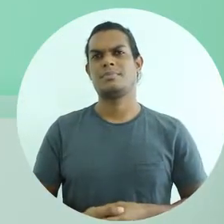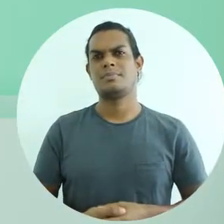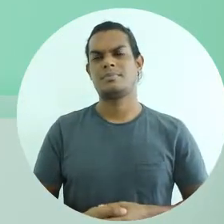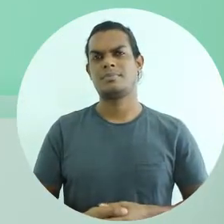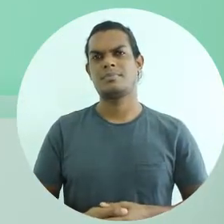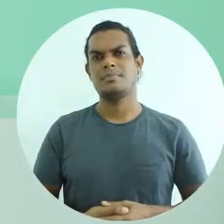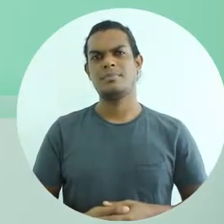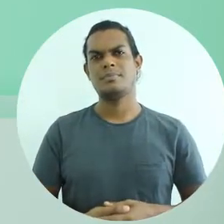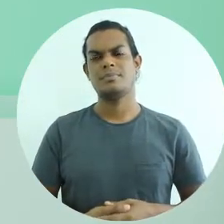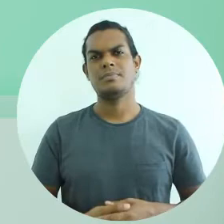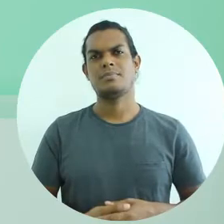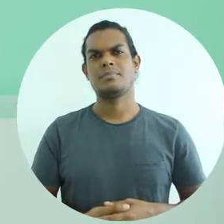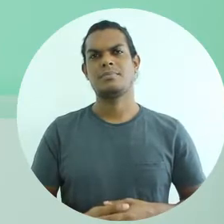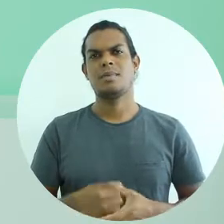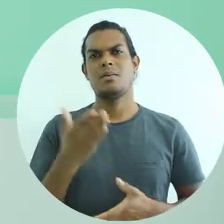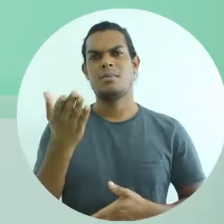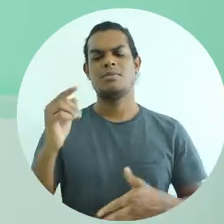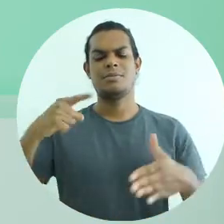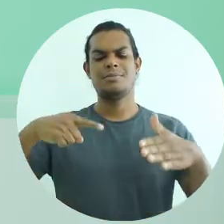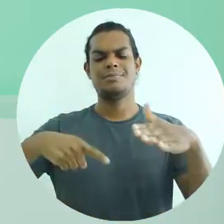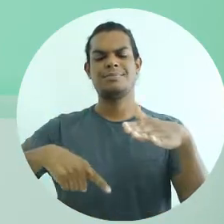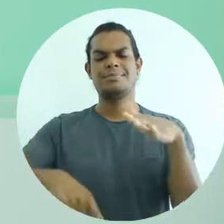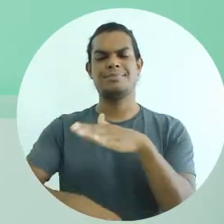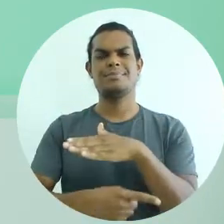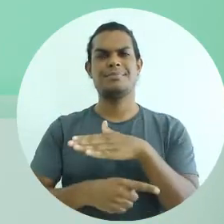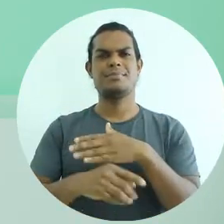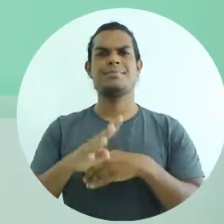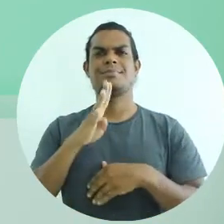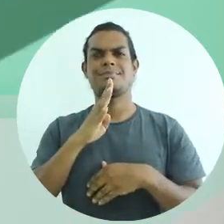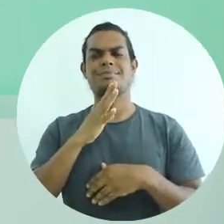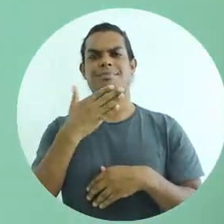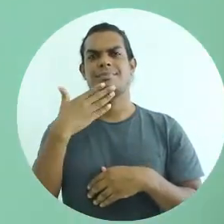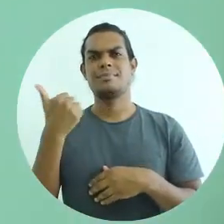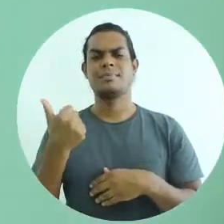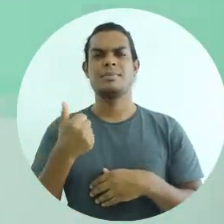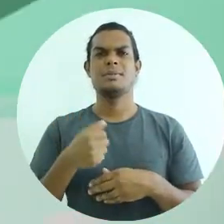pouco mais sobre o conhecimento e o entendimento da norma ISO